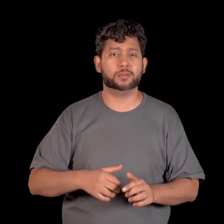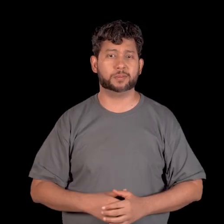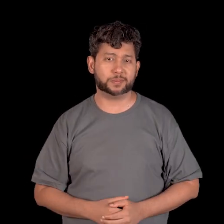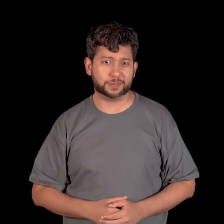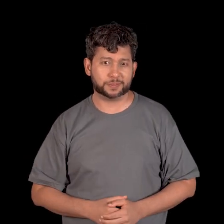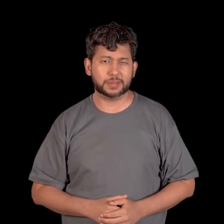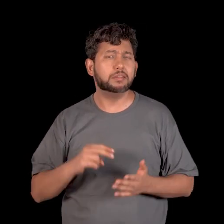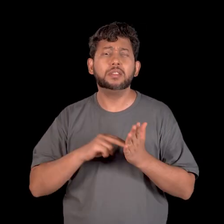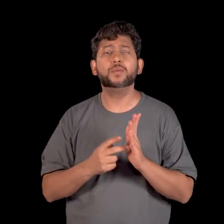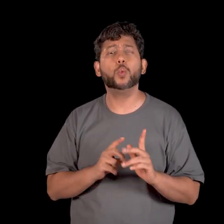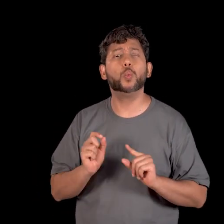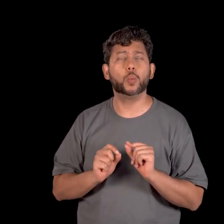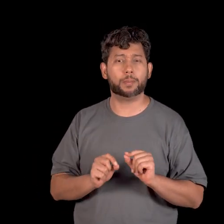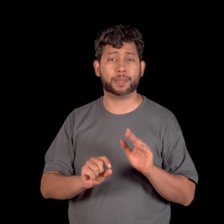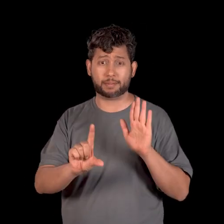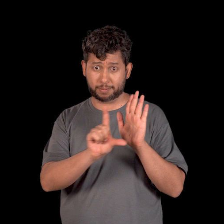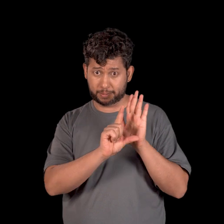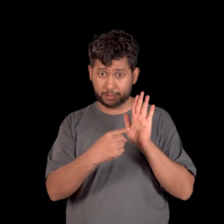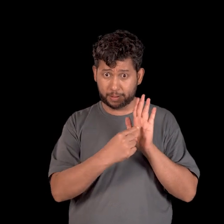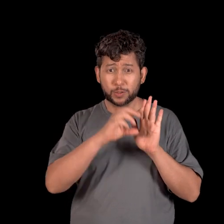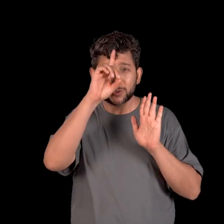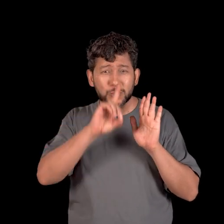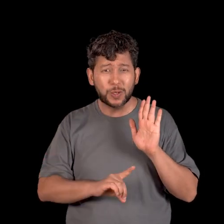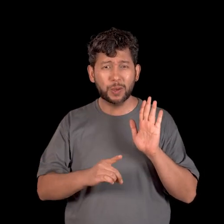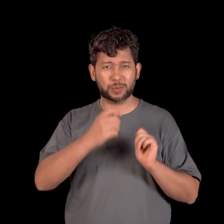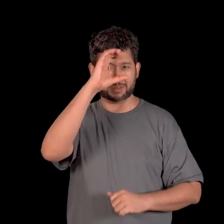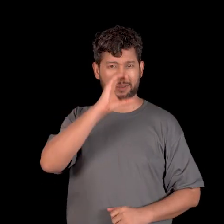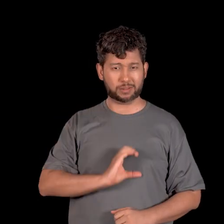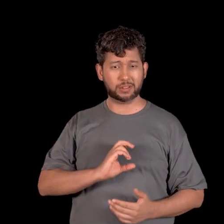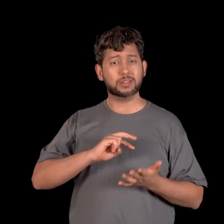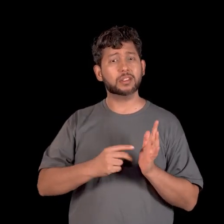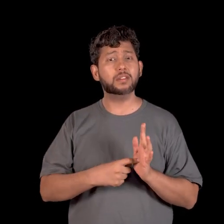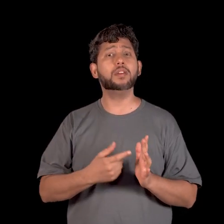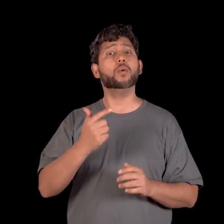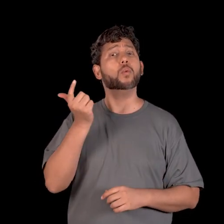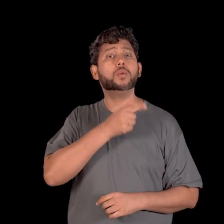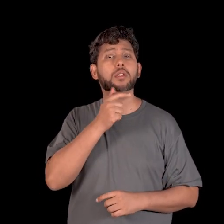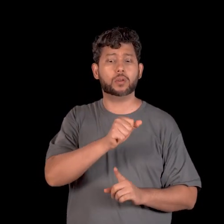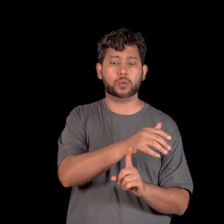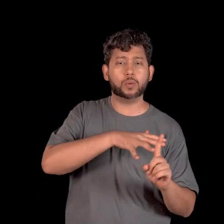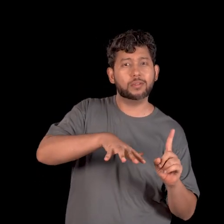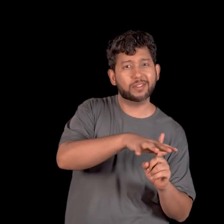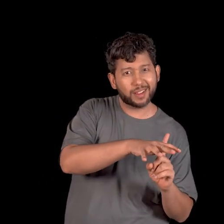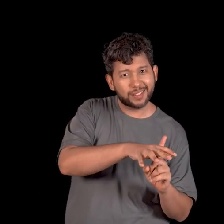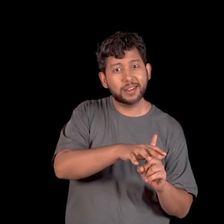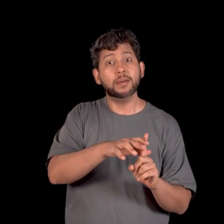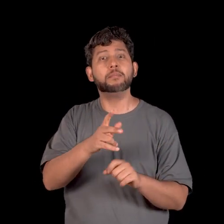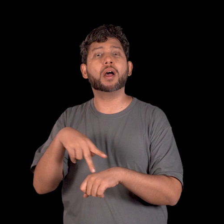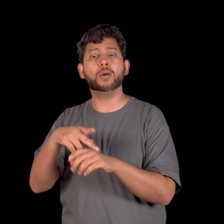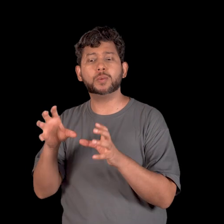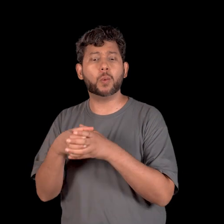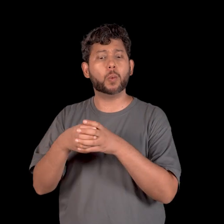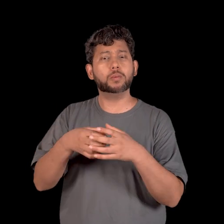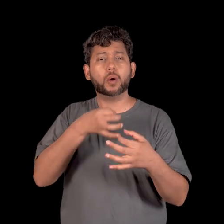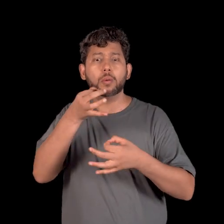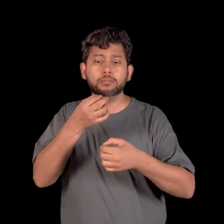movimentos sociais. Em outras palavras, as leis e os direitos da cidadania resultam da negociação entre o Estado e a